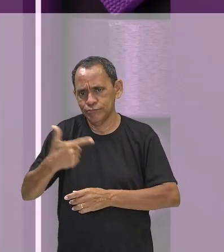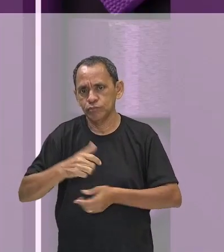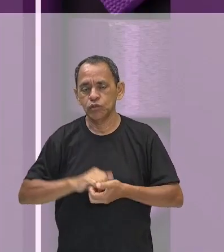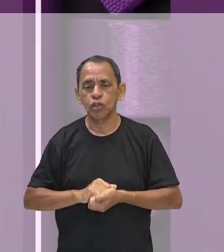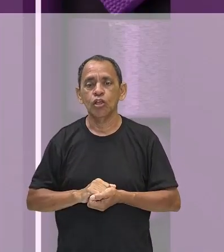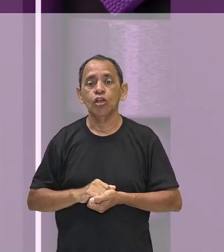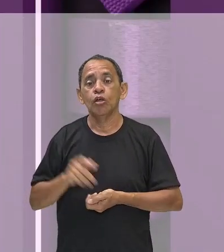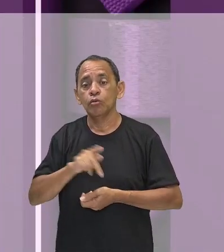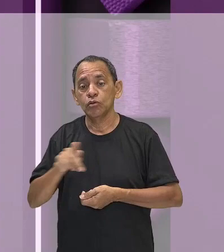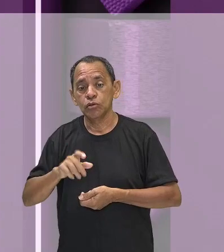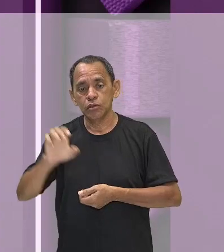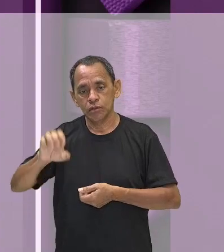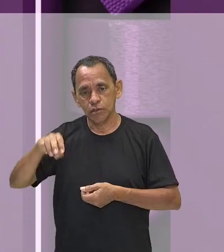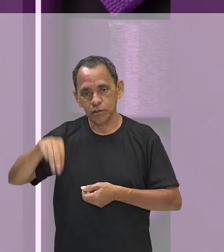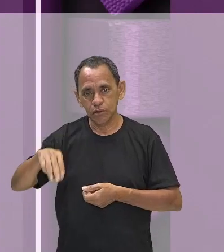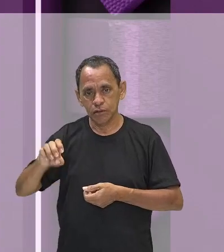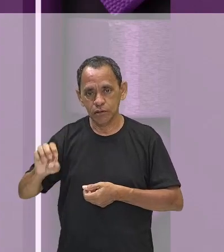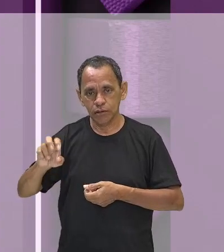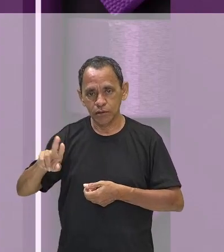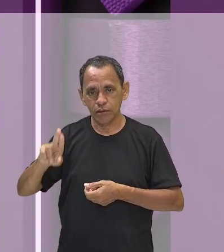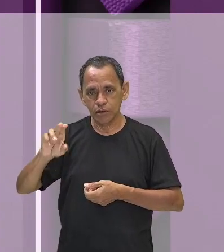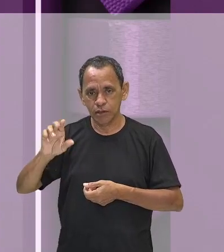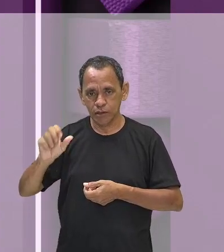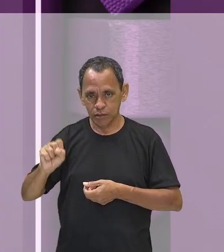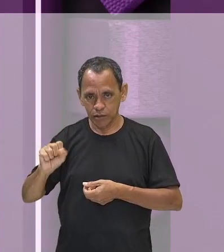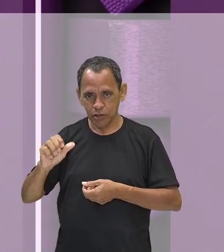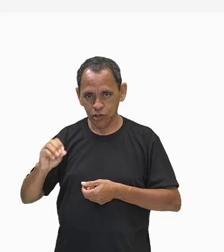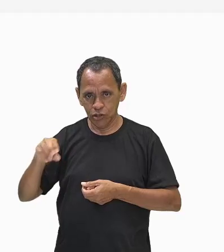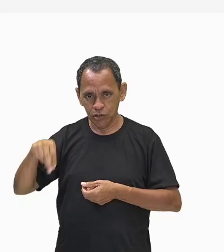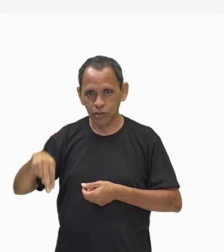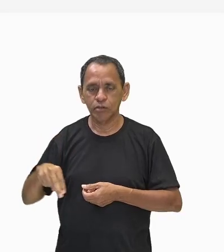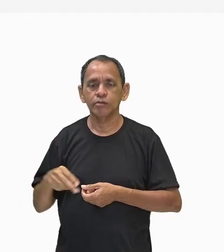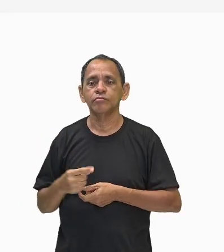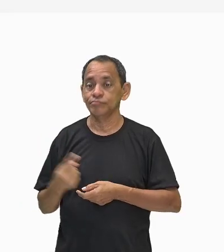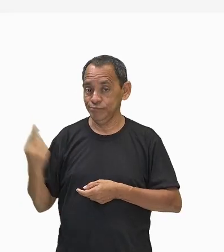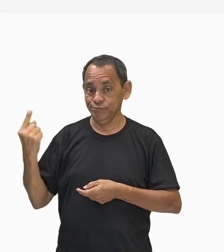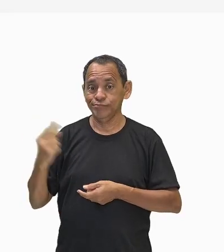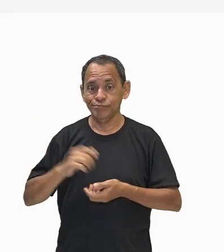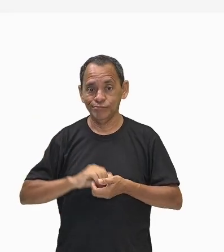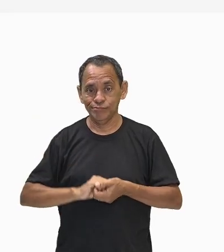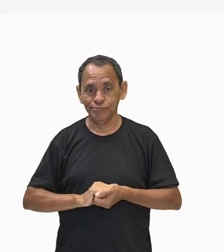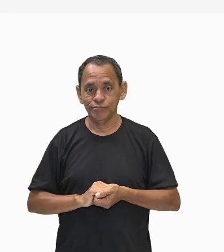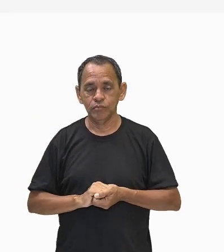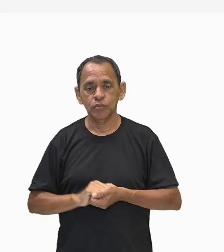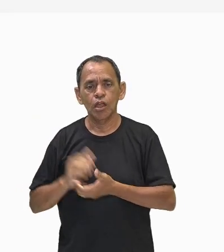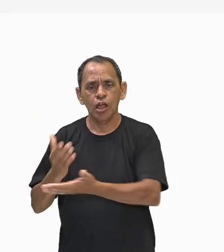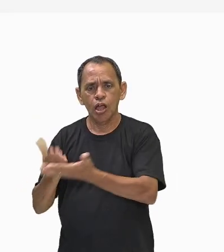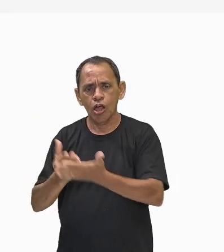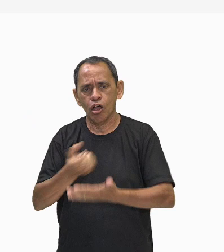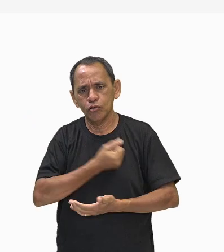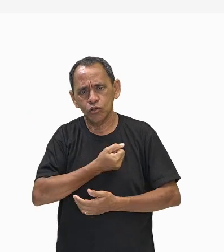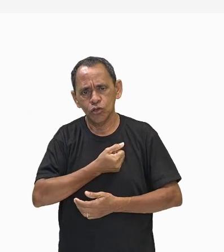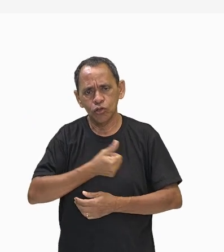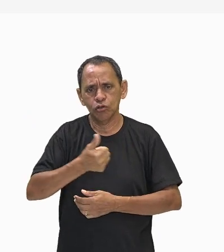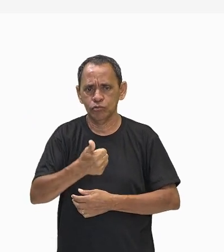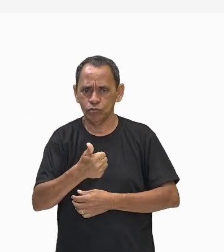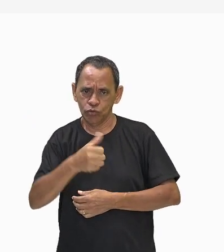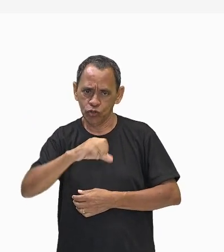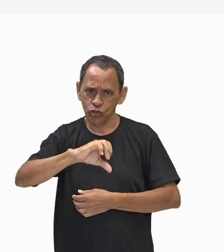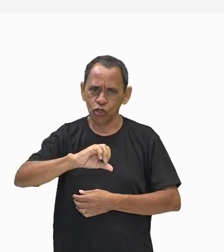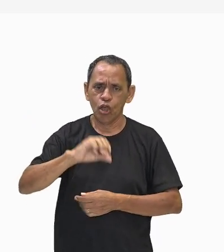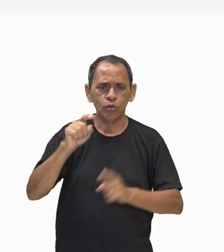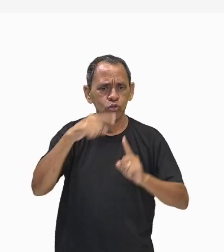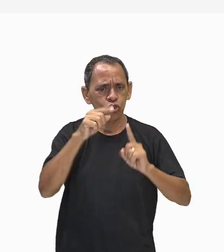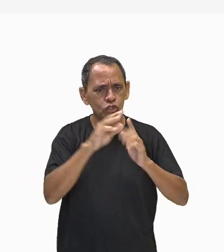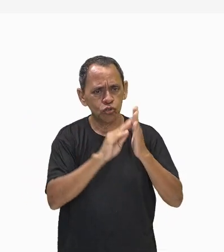Emerson Marão e vamos ver o que nos aguarda para a nossa aula de hoje. A aula de número 19 traz como objeto de